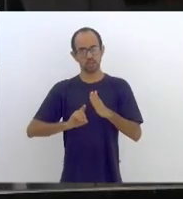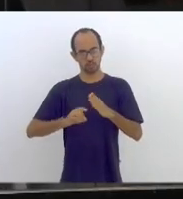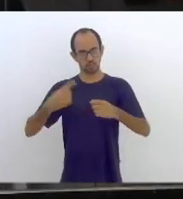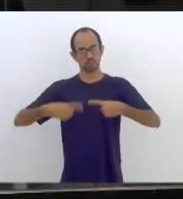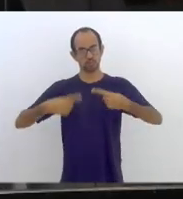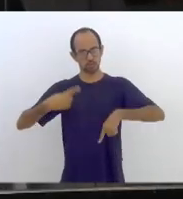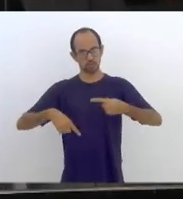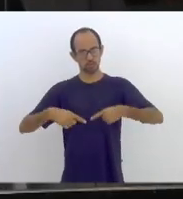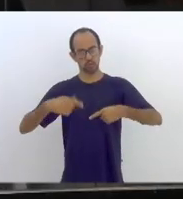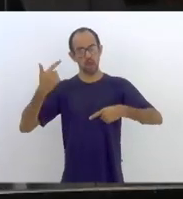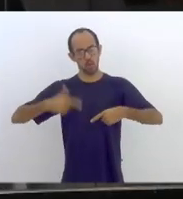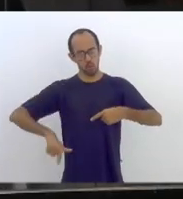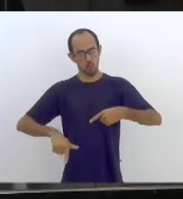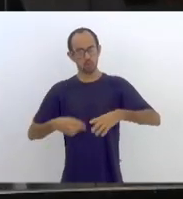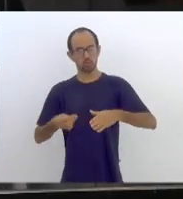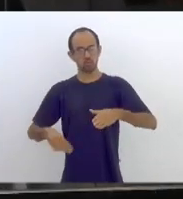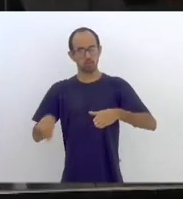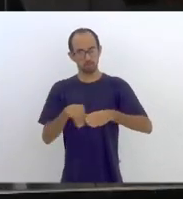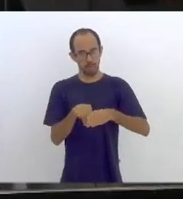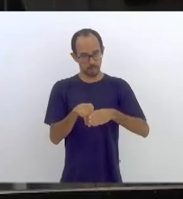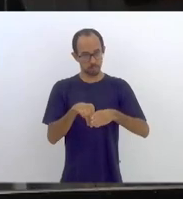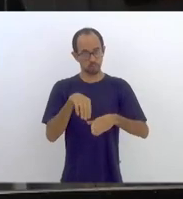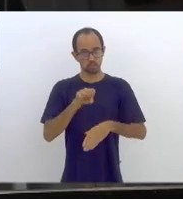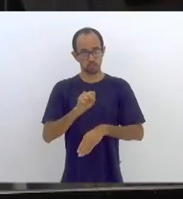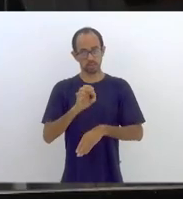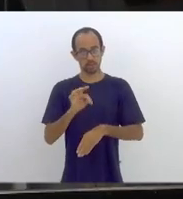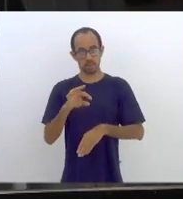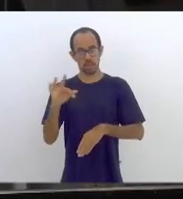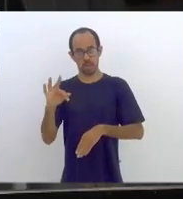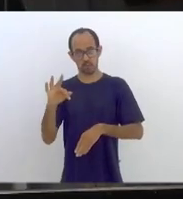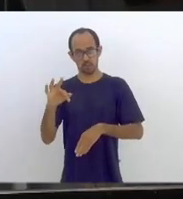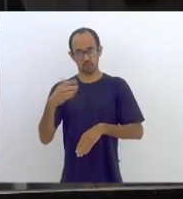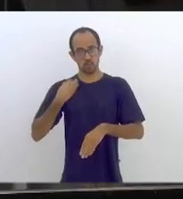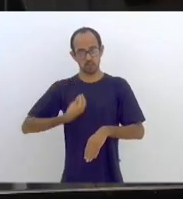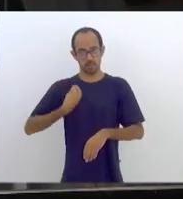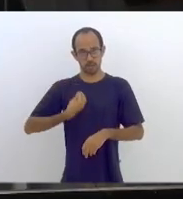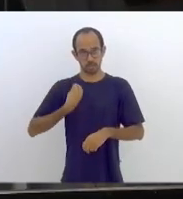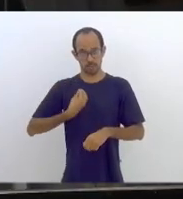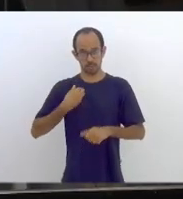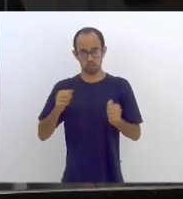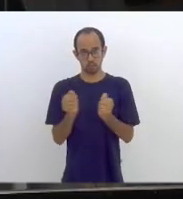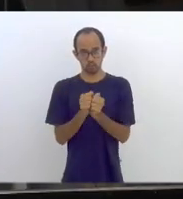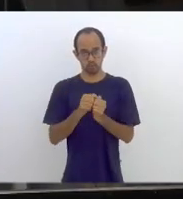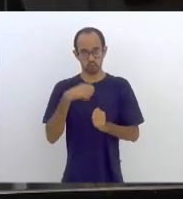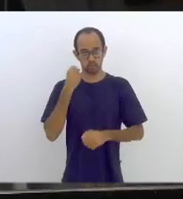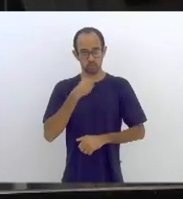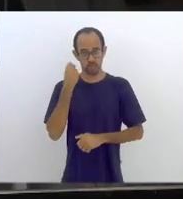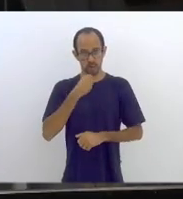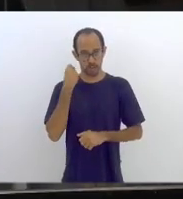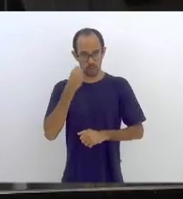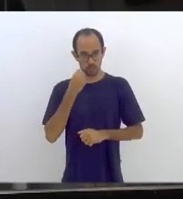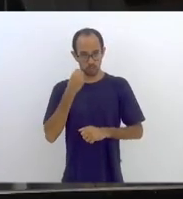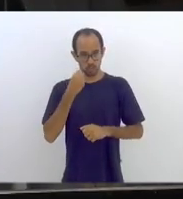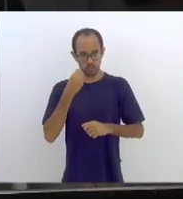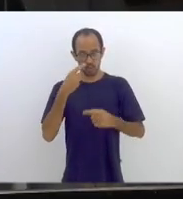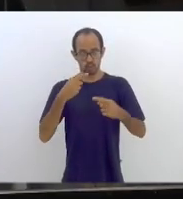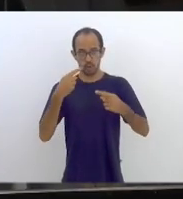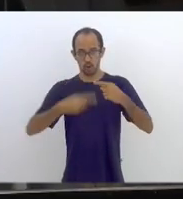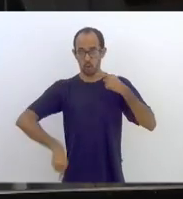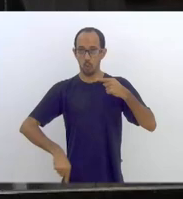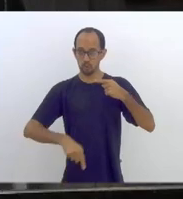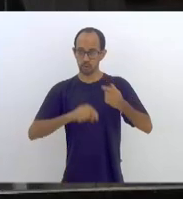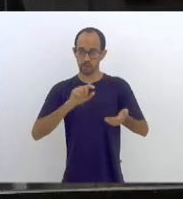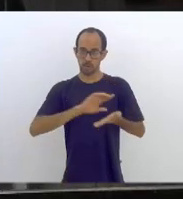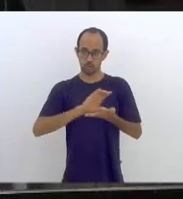em que um membro do STF dessa vez com a participação do senado violou a constituição